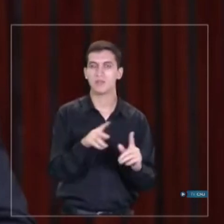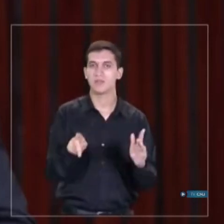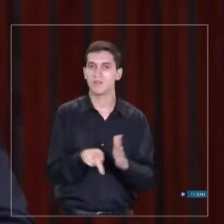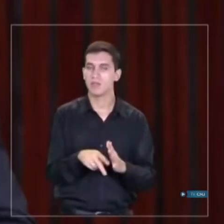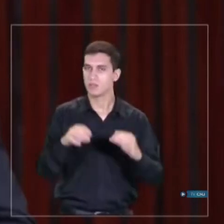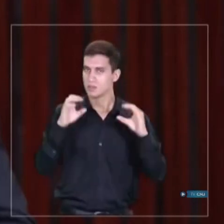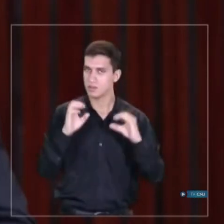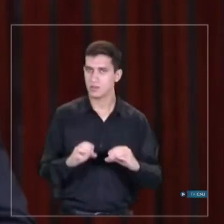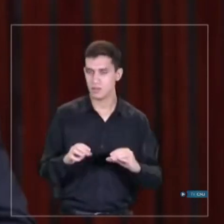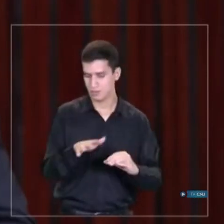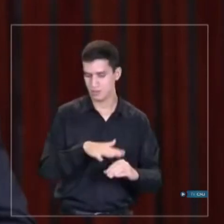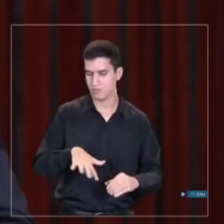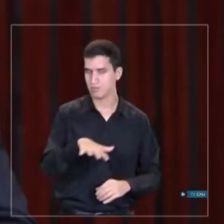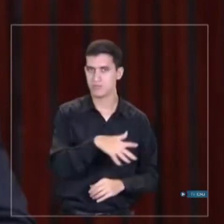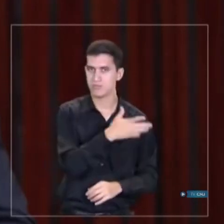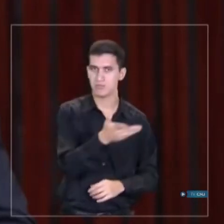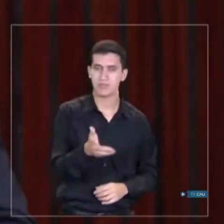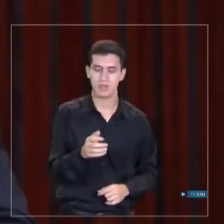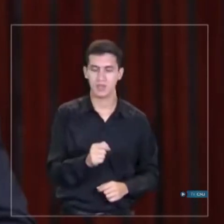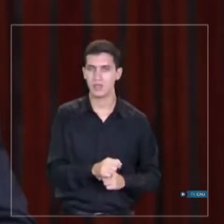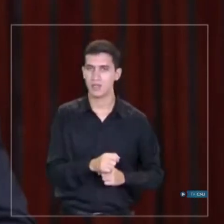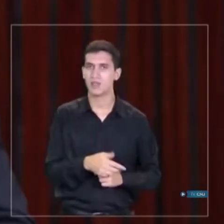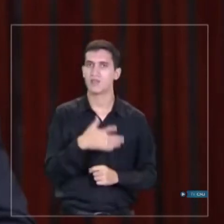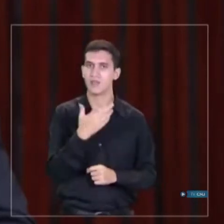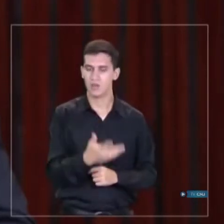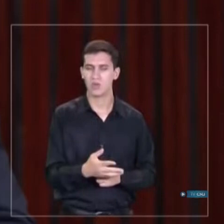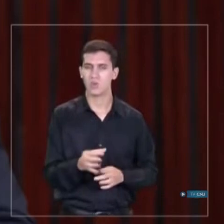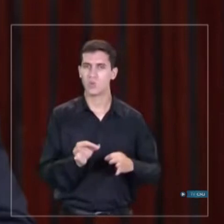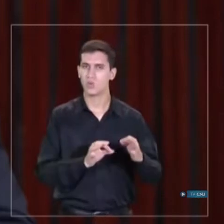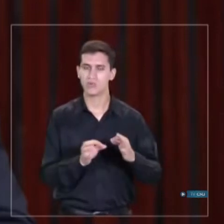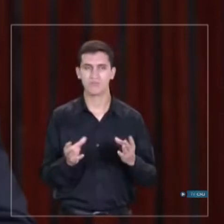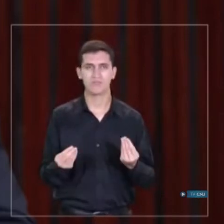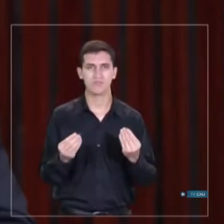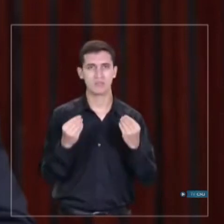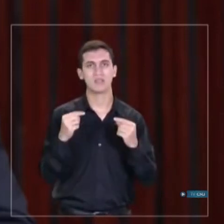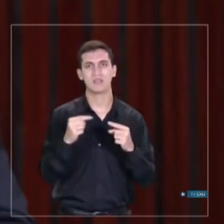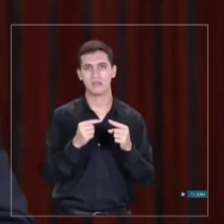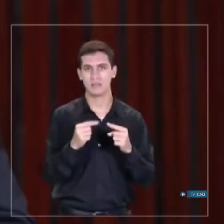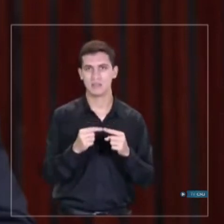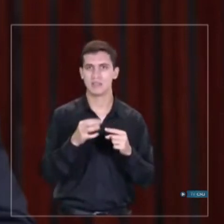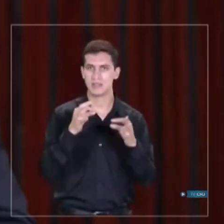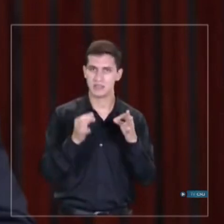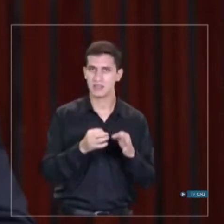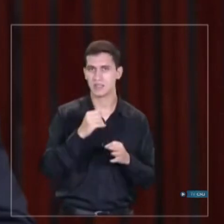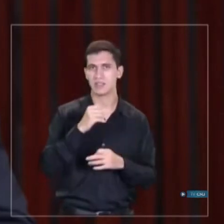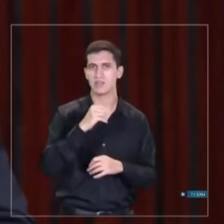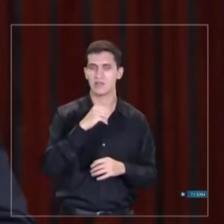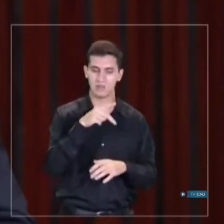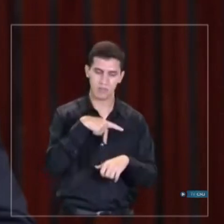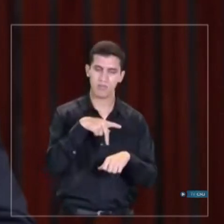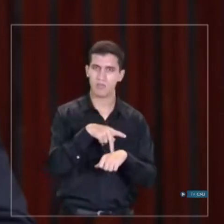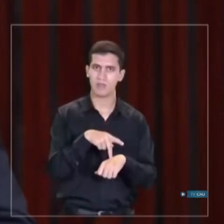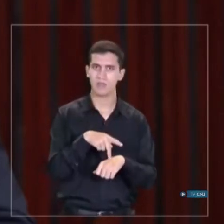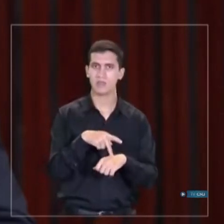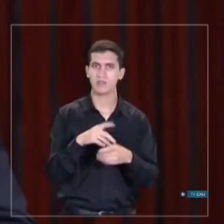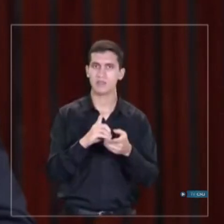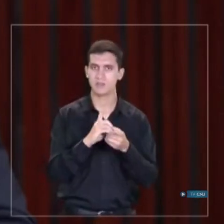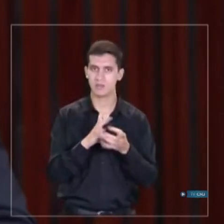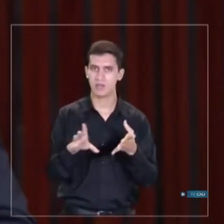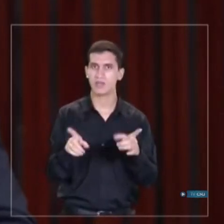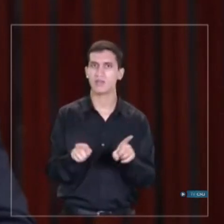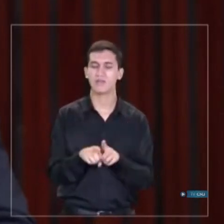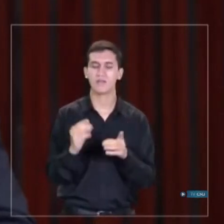cidadania uma missão necessariamente republicana e essencialmente